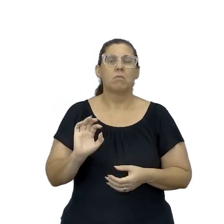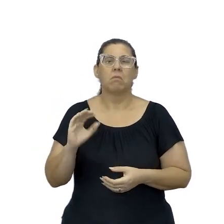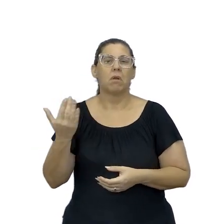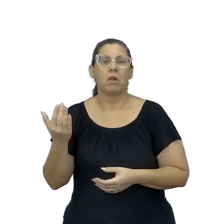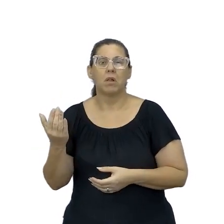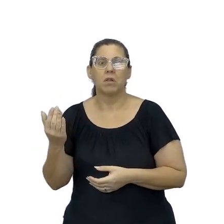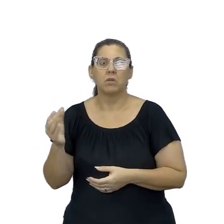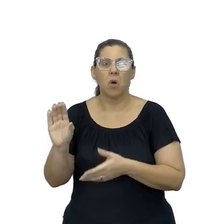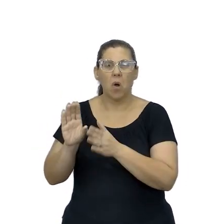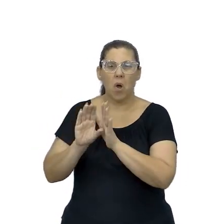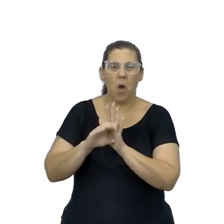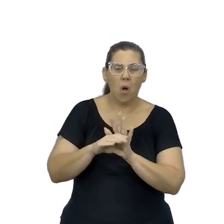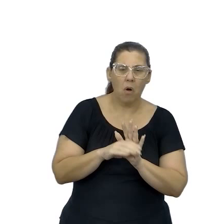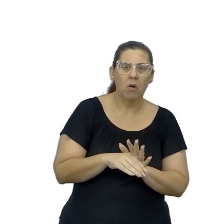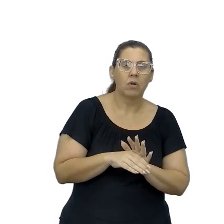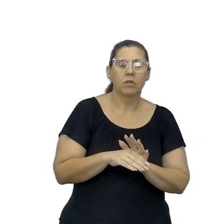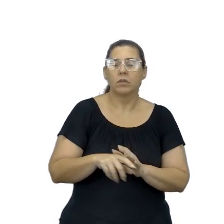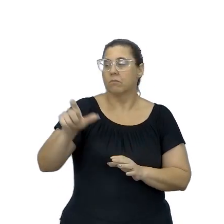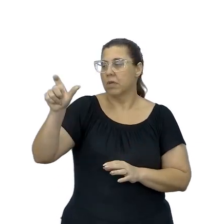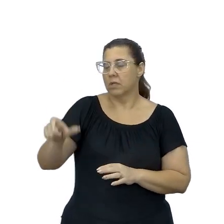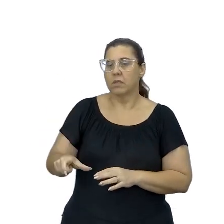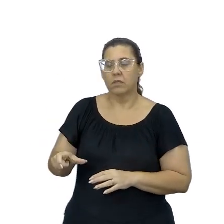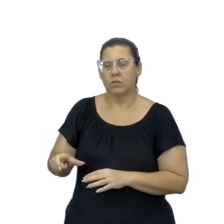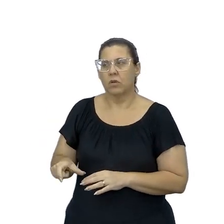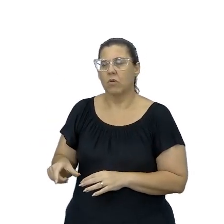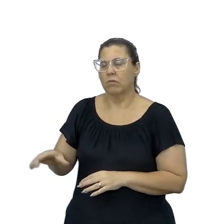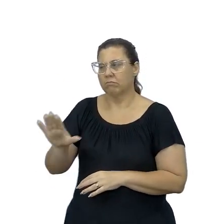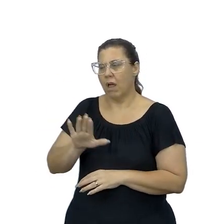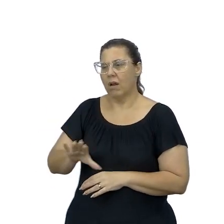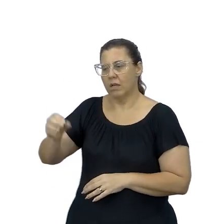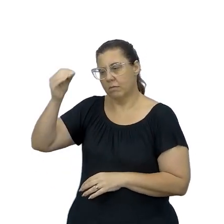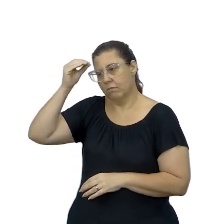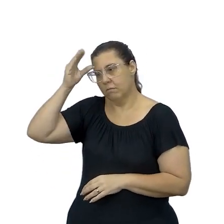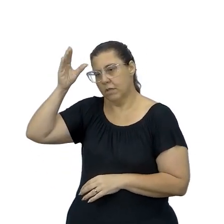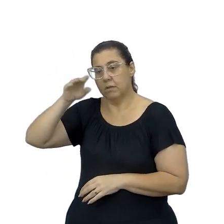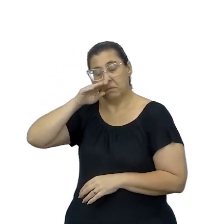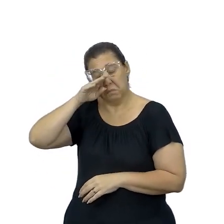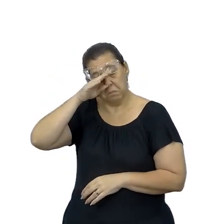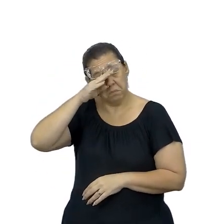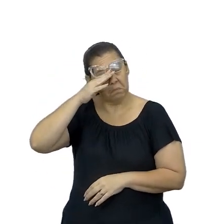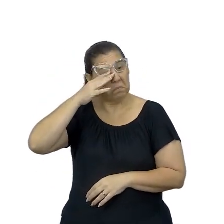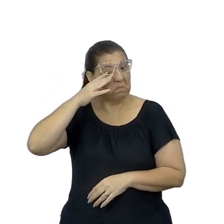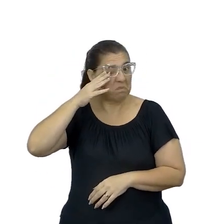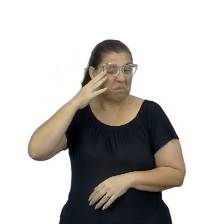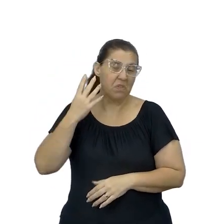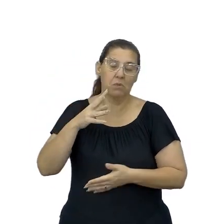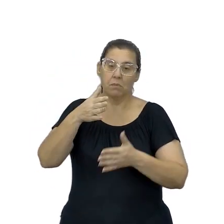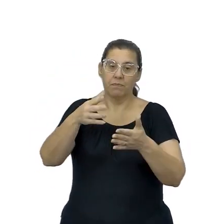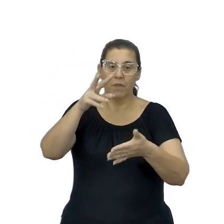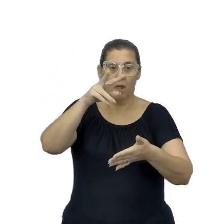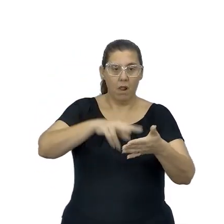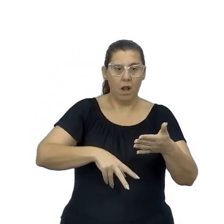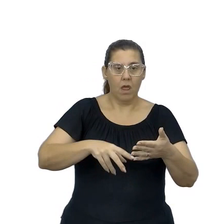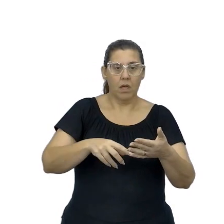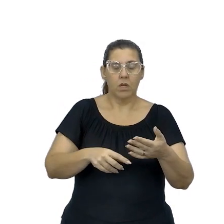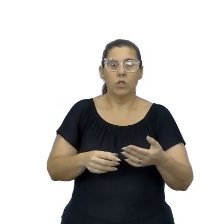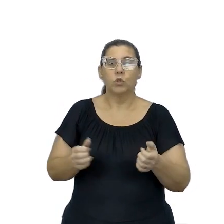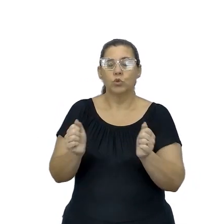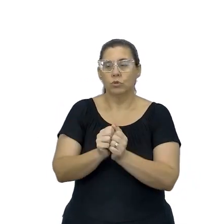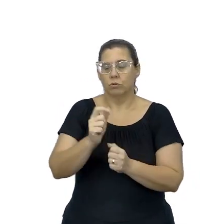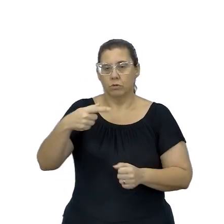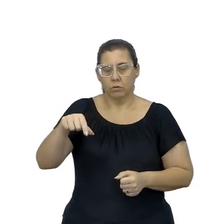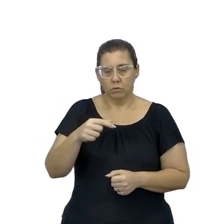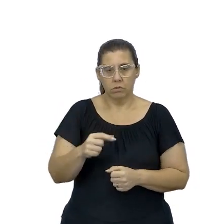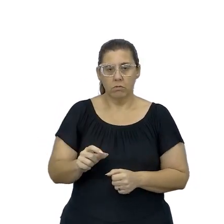concepções desse autor sobre aprendizagem, né? Então, eu peço licença para ler com vocês aqui esses 2 trechinhos que a